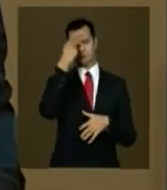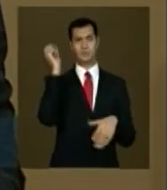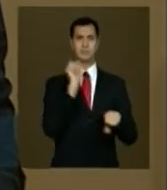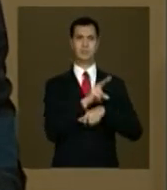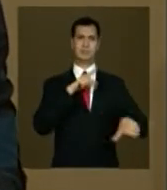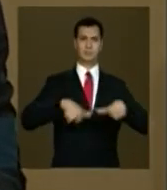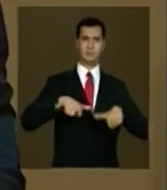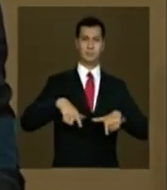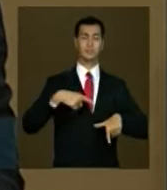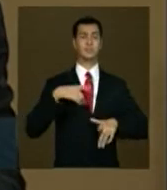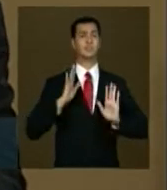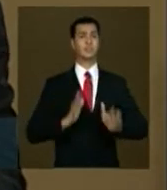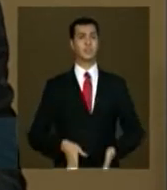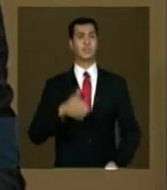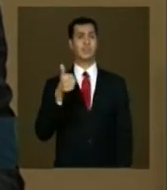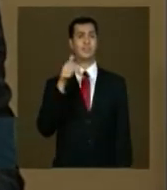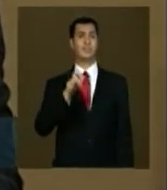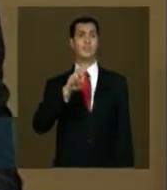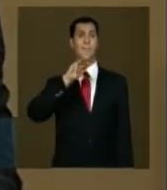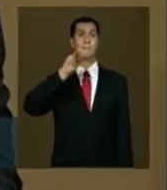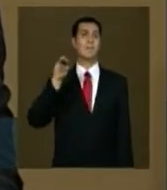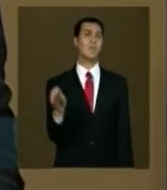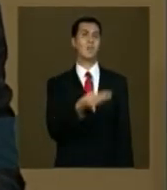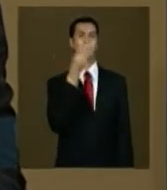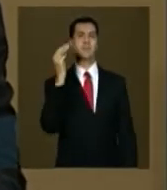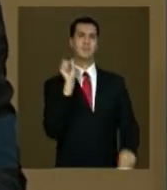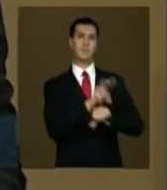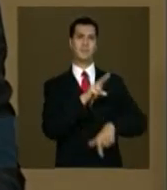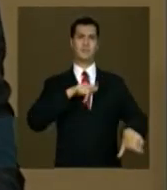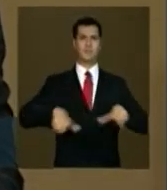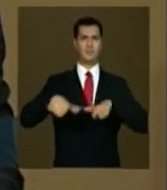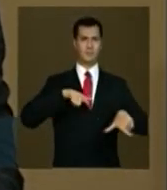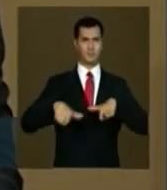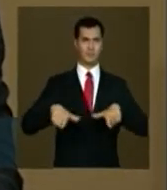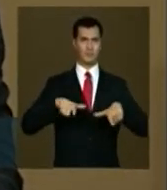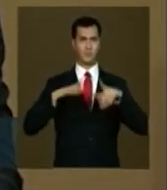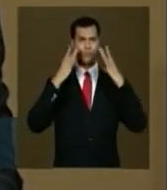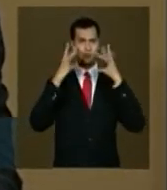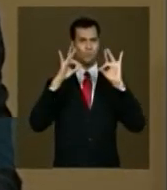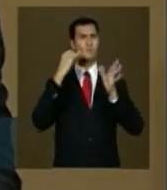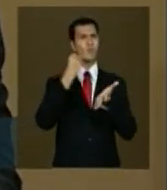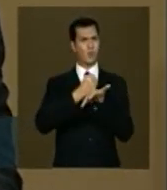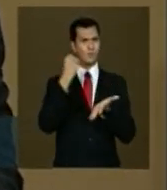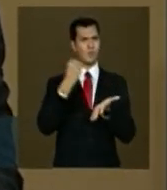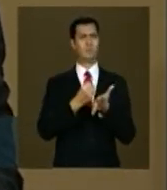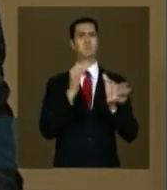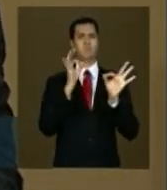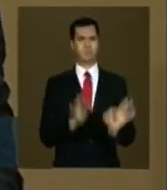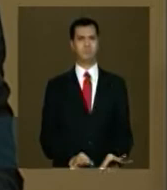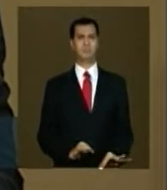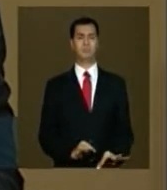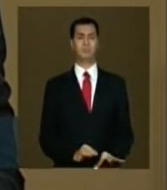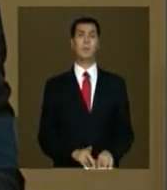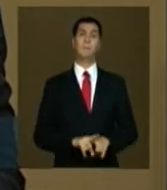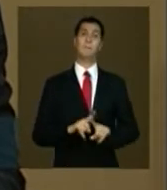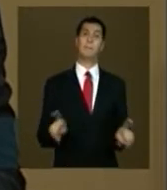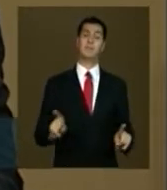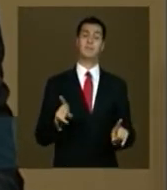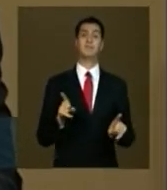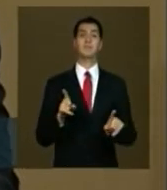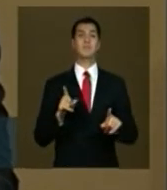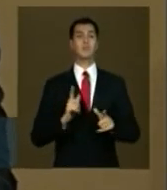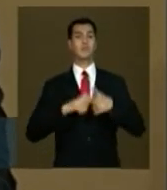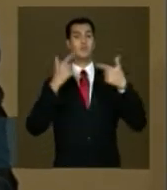gerados mais de 15 milhões de empregos formais mas os bons resultados na superação dos Desafios do desenvolvimento não